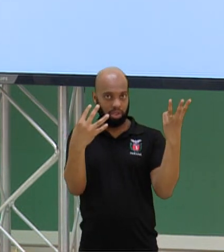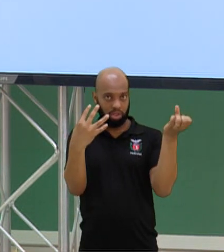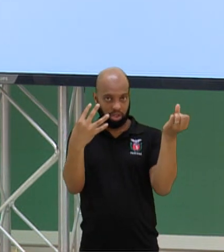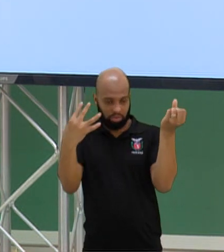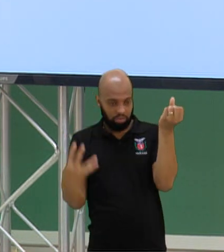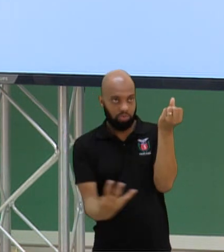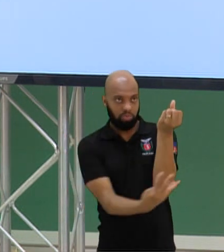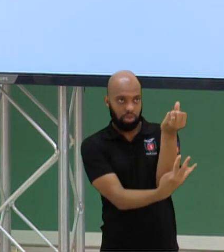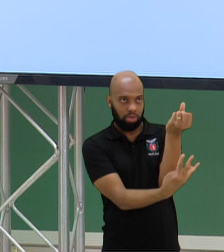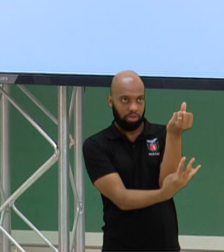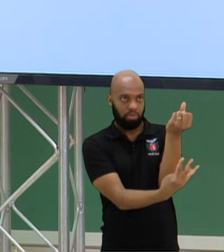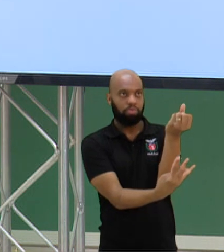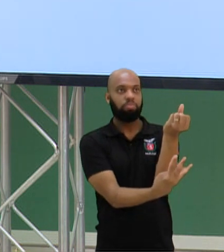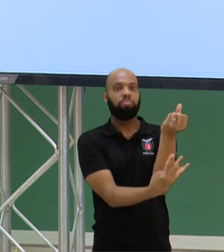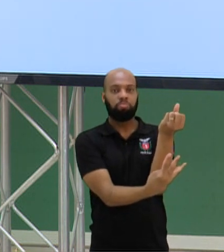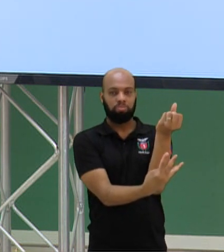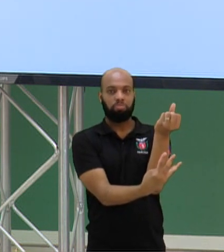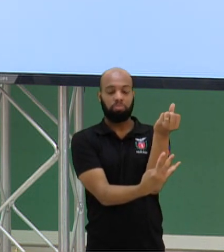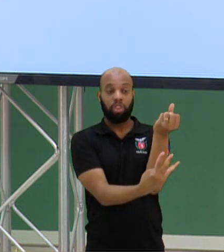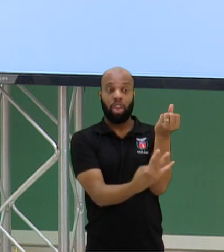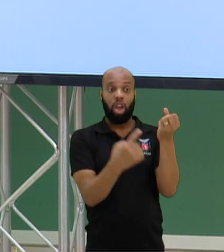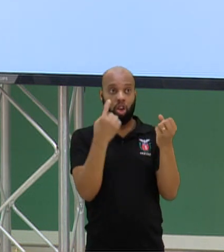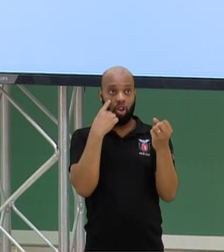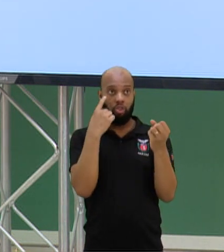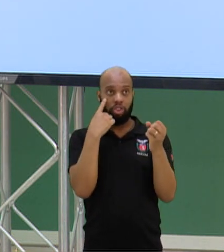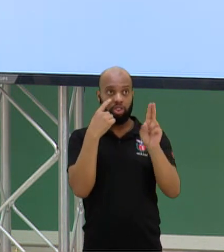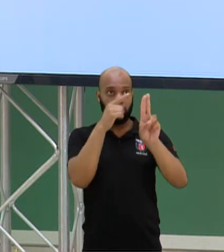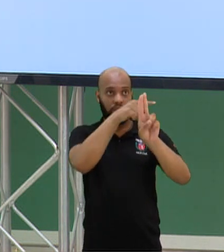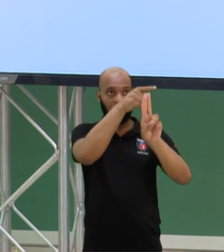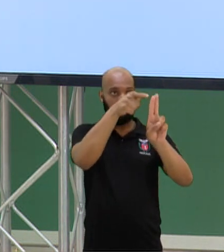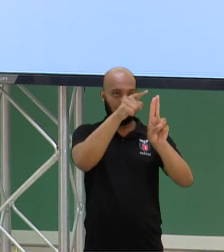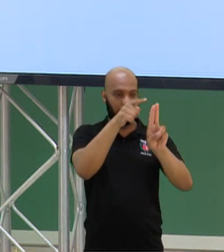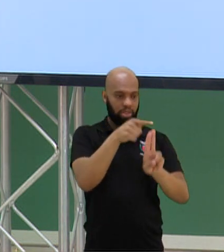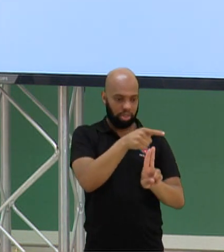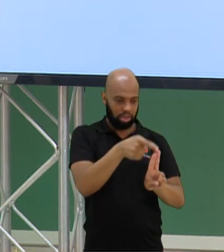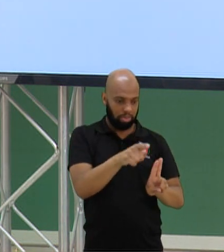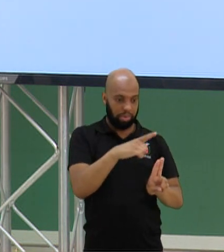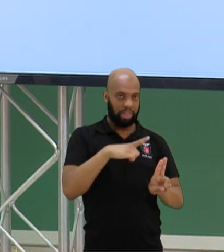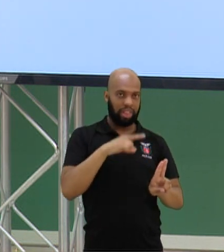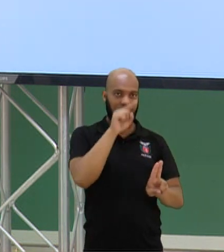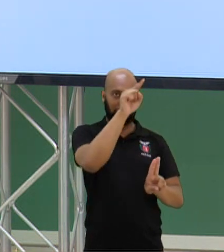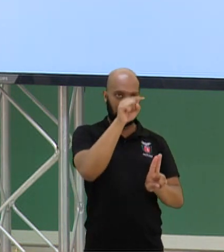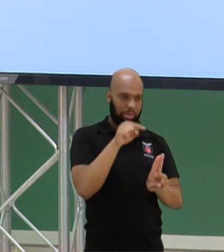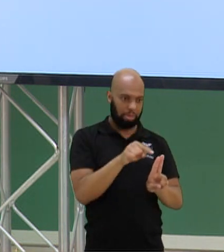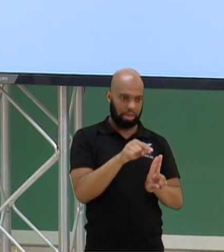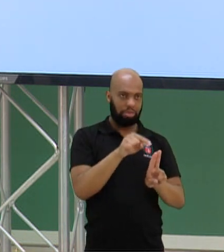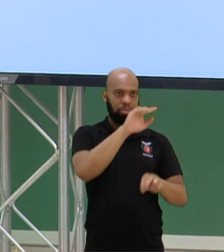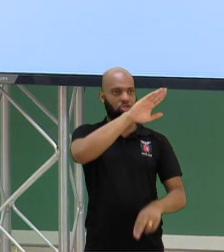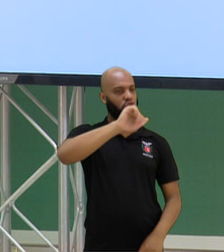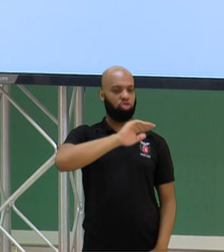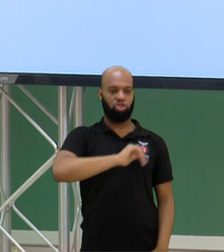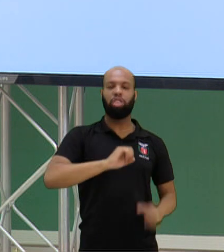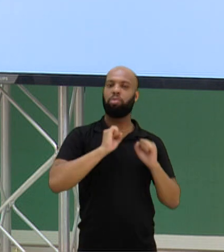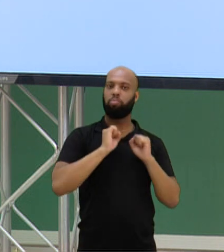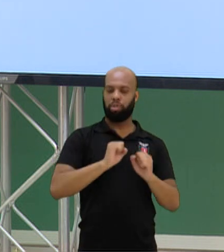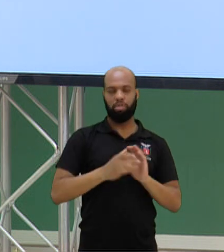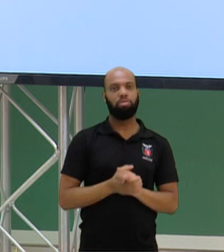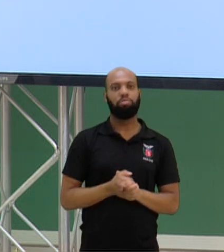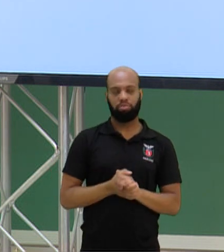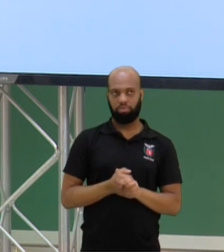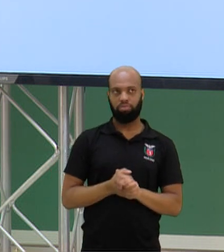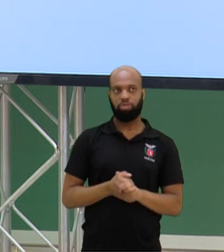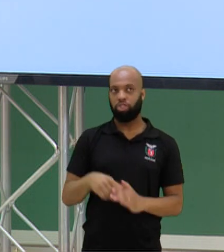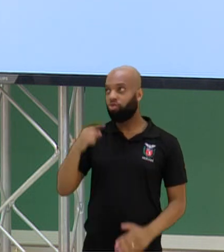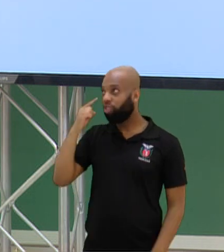certo? Isso dá 9, tá bom? Por quê? Porque o π tem um π aqui em cima, um π aqui embaixo, a gente pode eliminar, pode